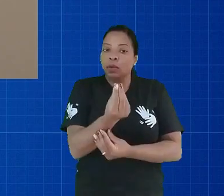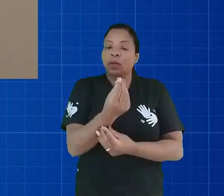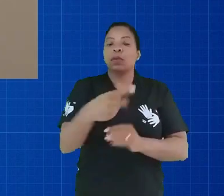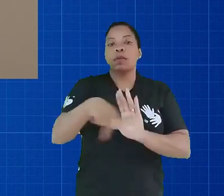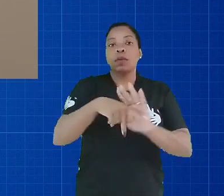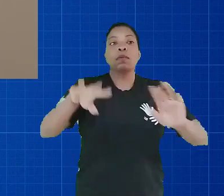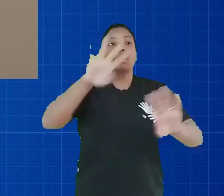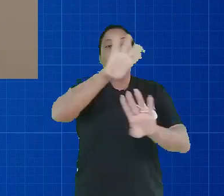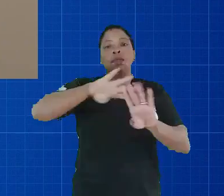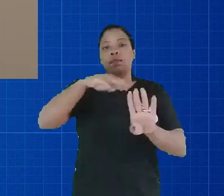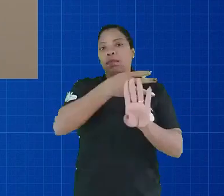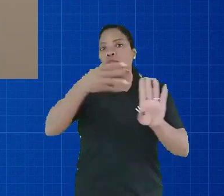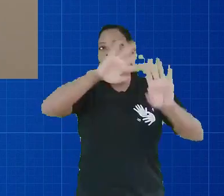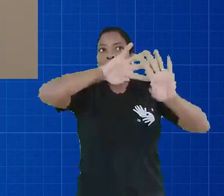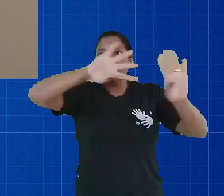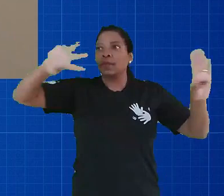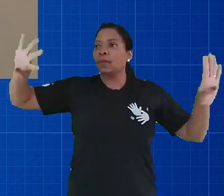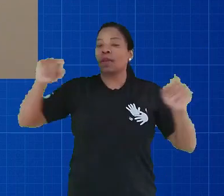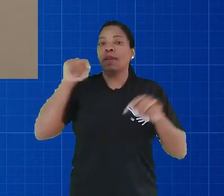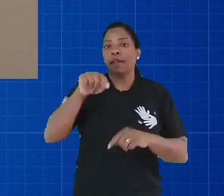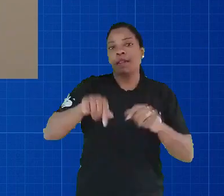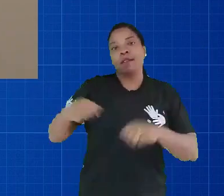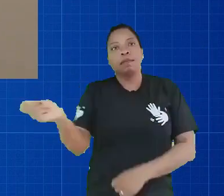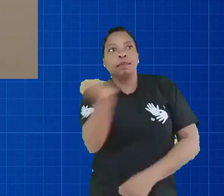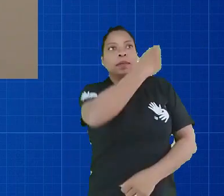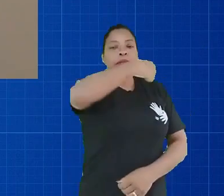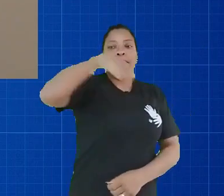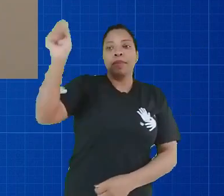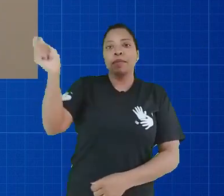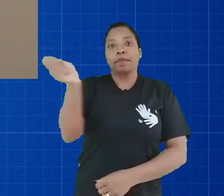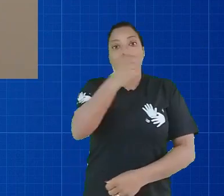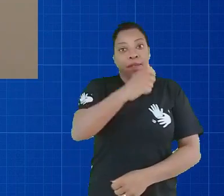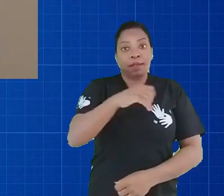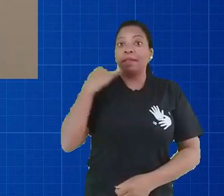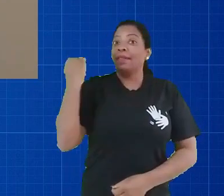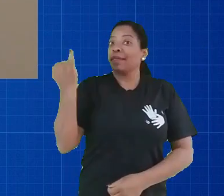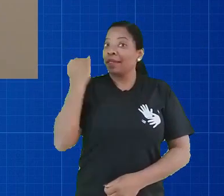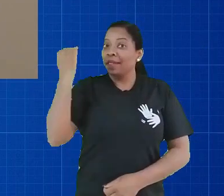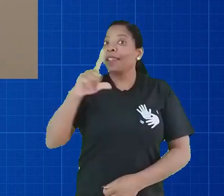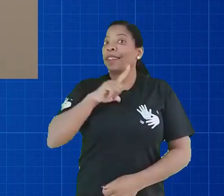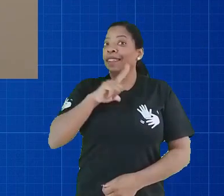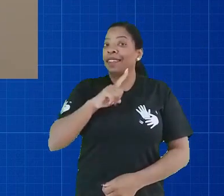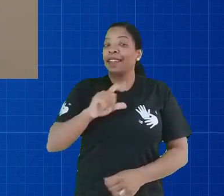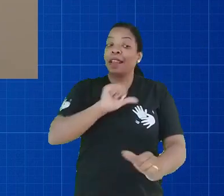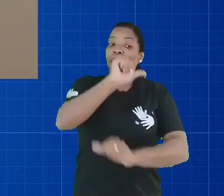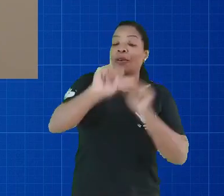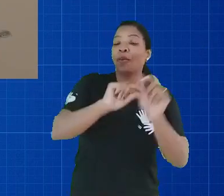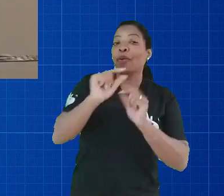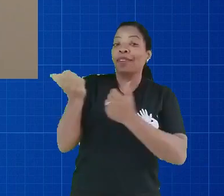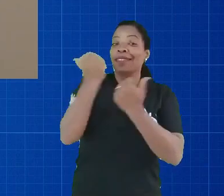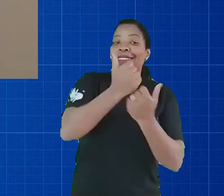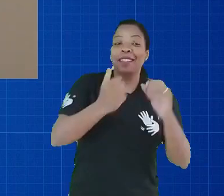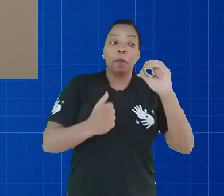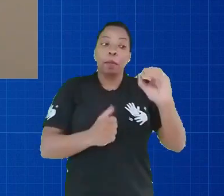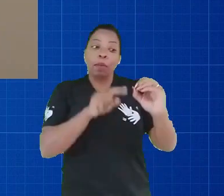semelhante ao tênis, só que em vez de bolinha é peteca. E uma curiosidade, que o badminton, ele é o esporte de raquete mais rápido